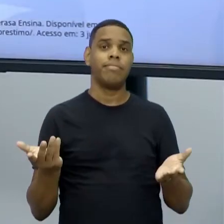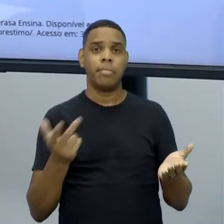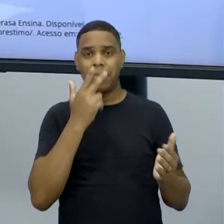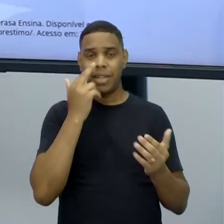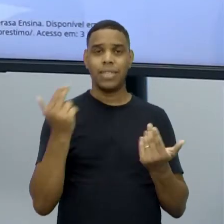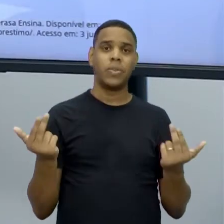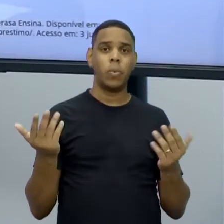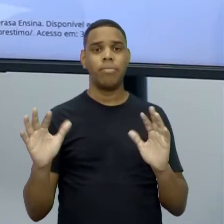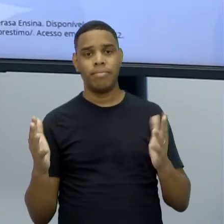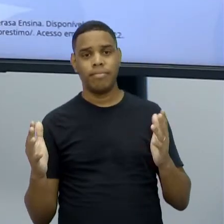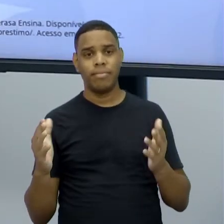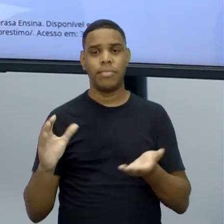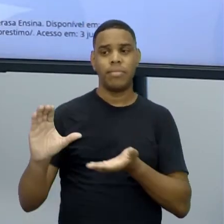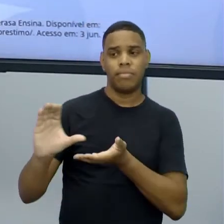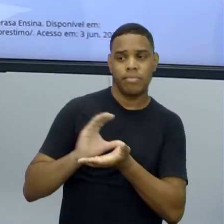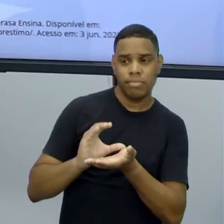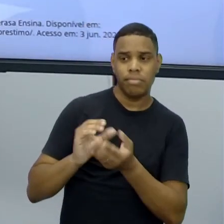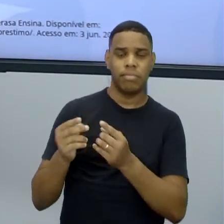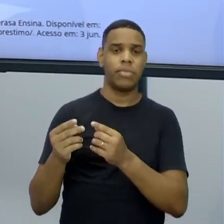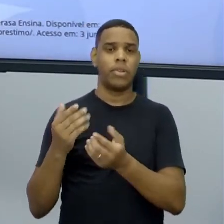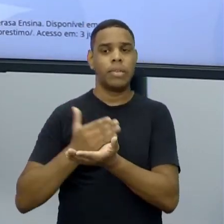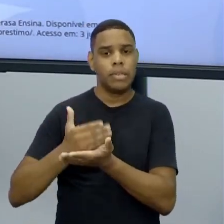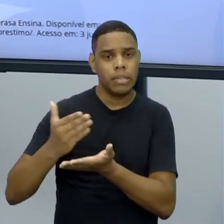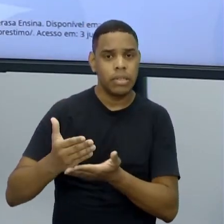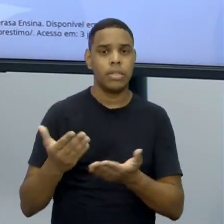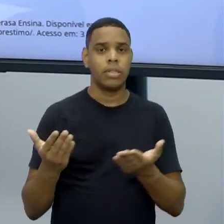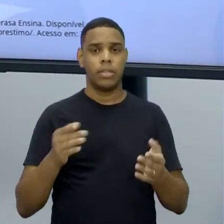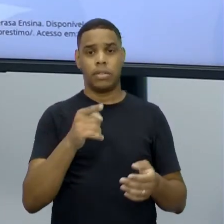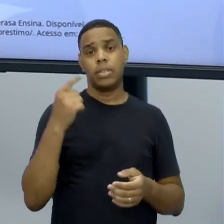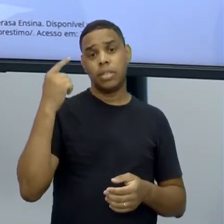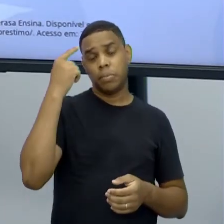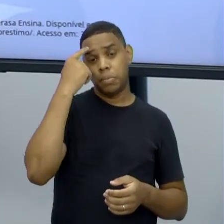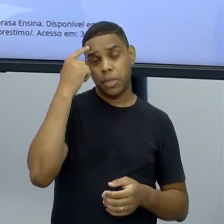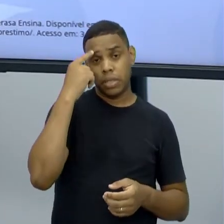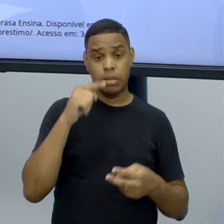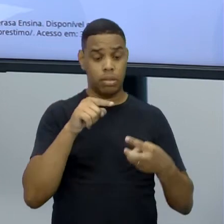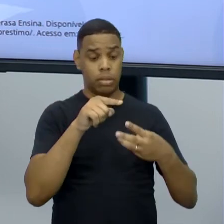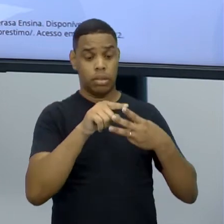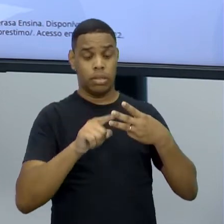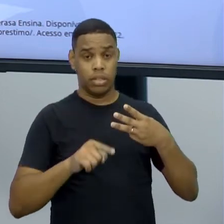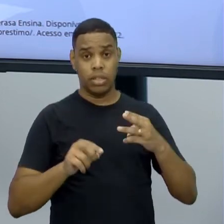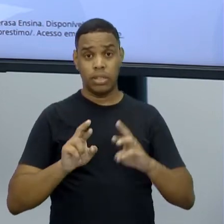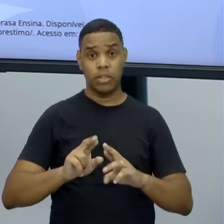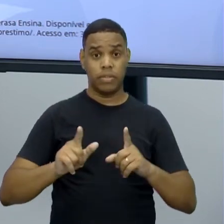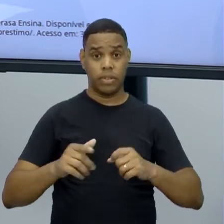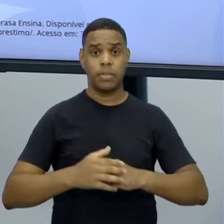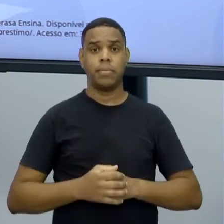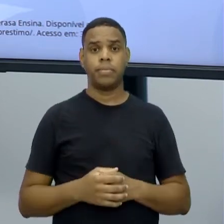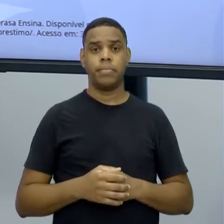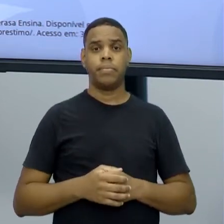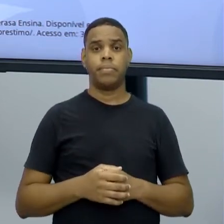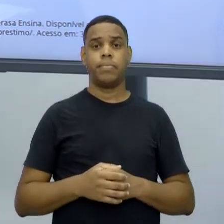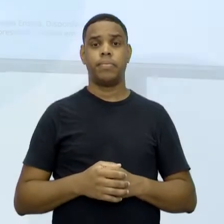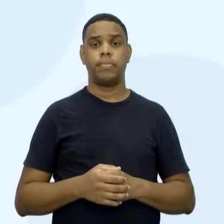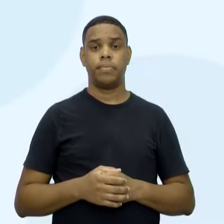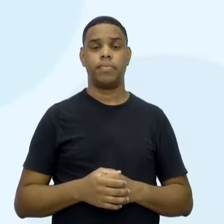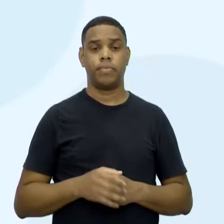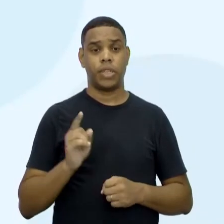empatado o financiamento e o empréstimo. Então, se a gente for pensar aí nas três diferenças, a gente tem